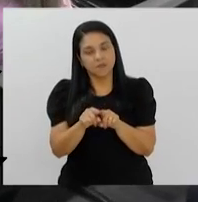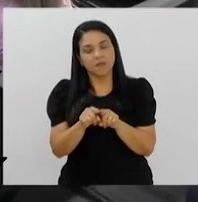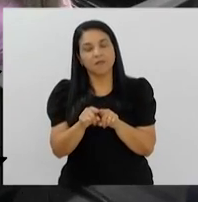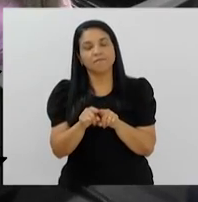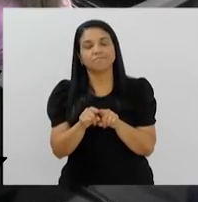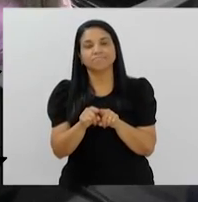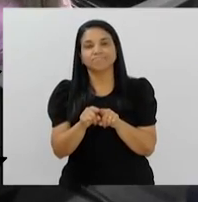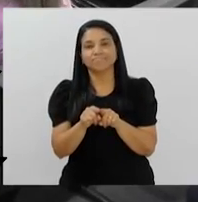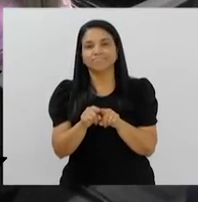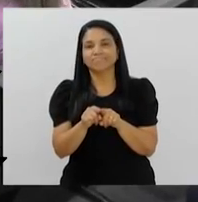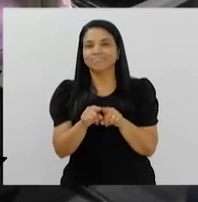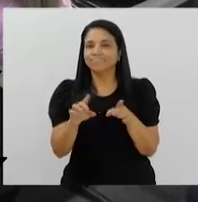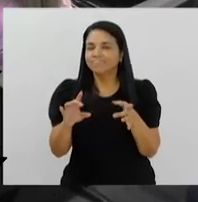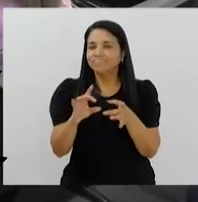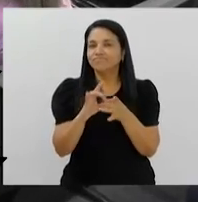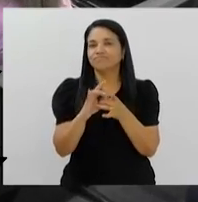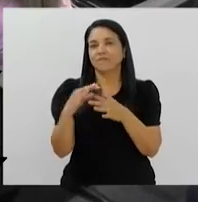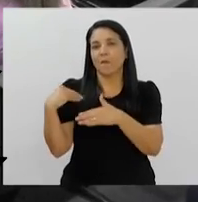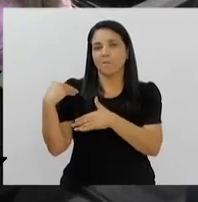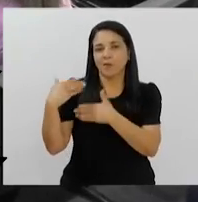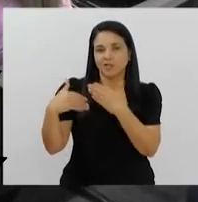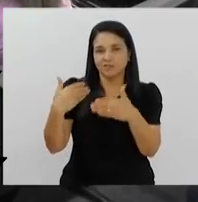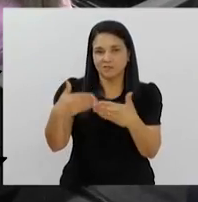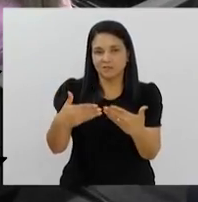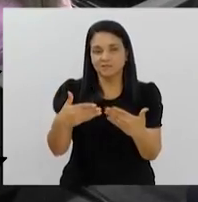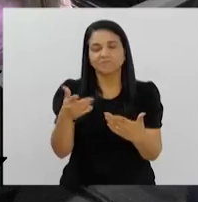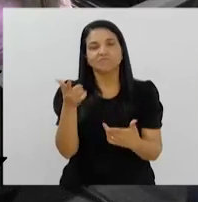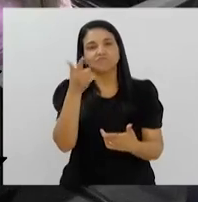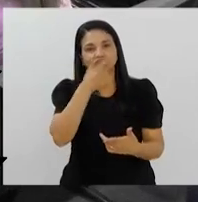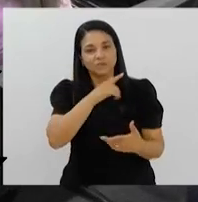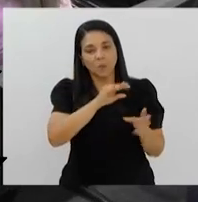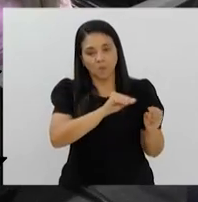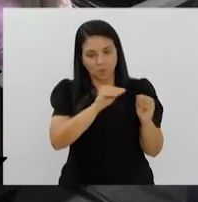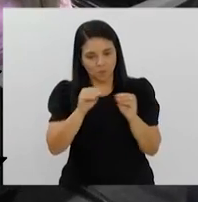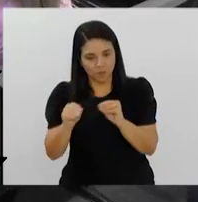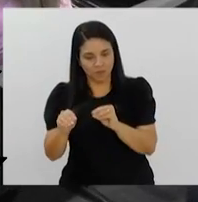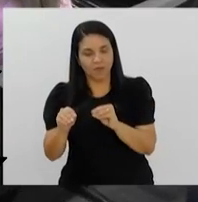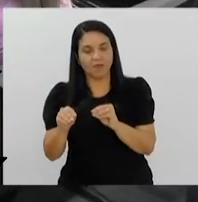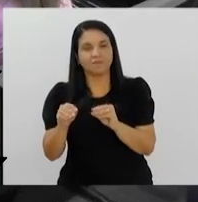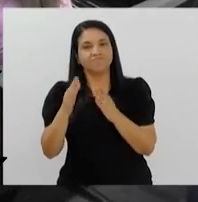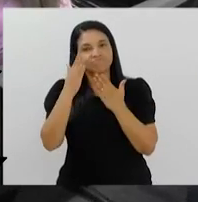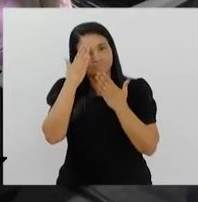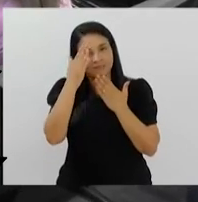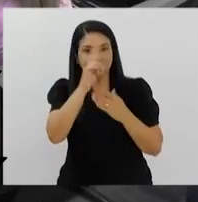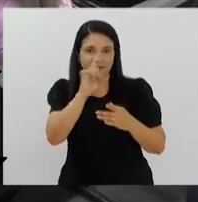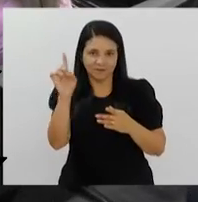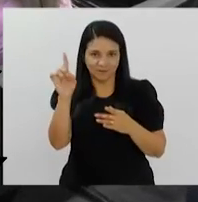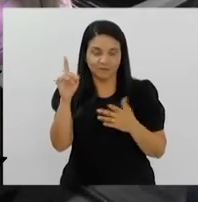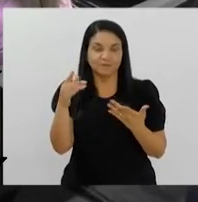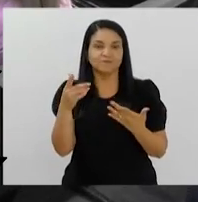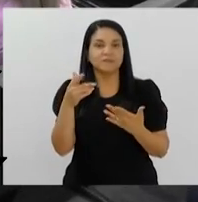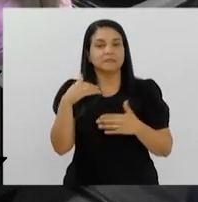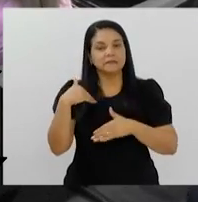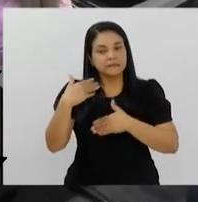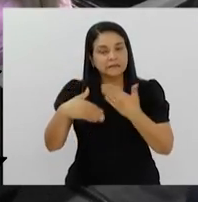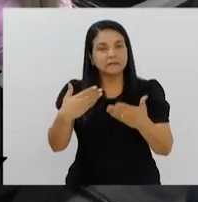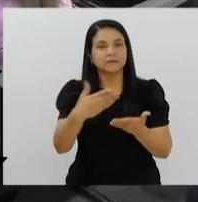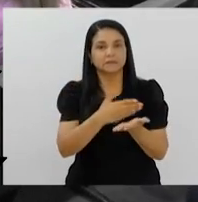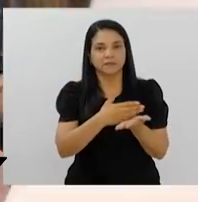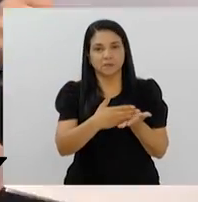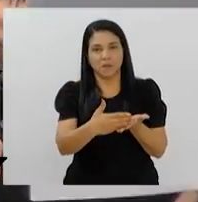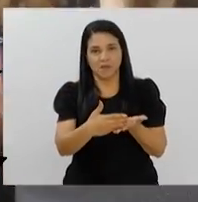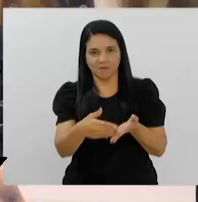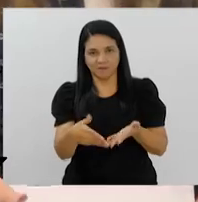parte Isso faz parte do processo mas a gente graças a Deus conseguiu mudar em tempo para dar início a esse a esse trabalho nesse dia de